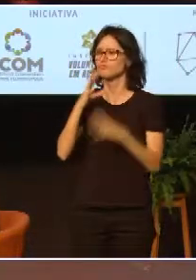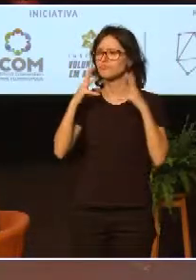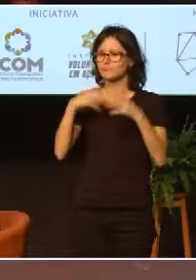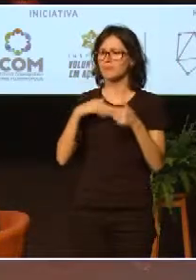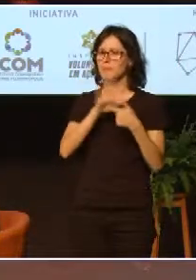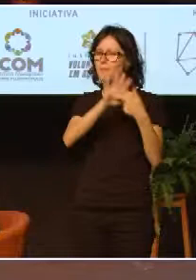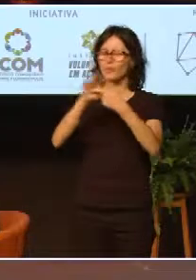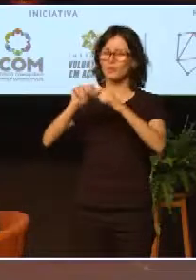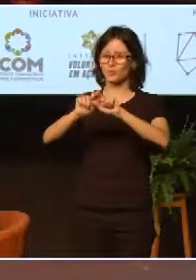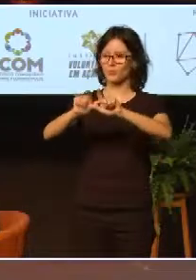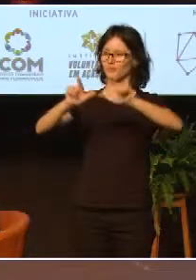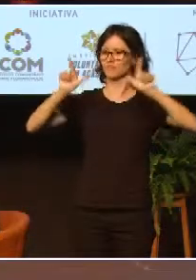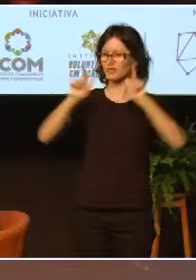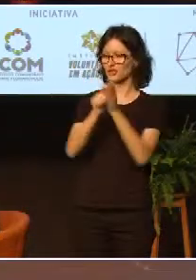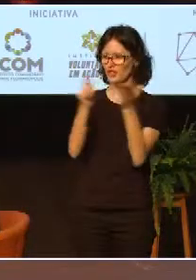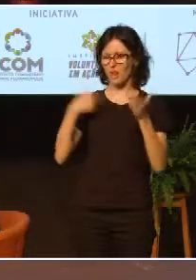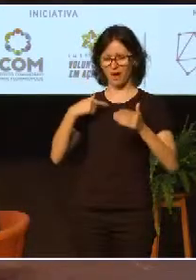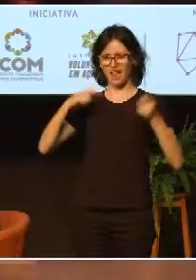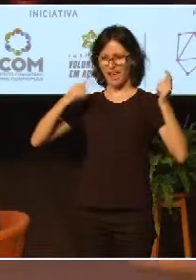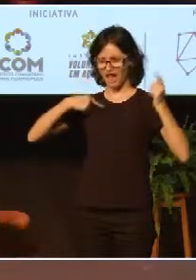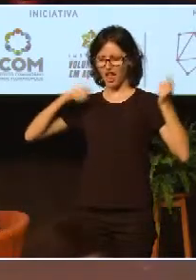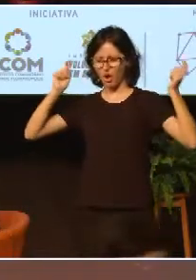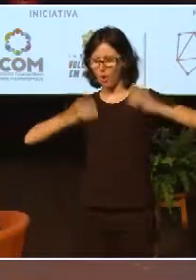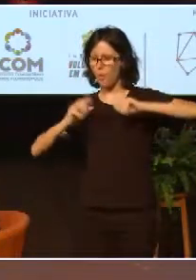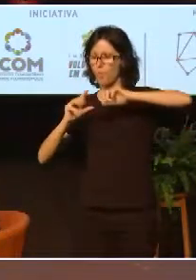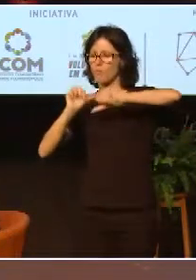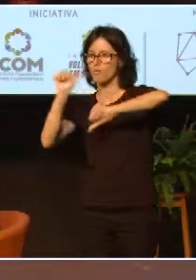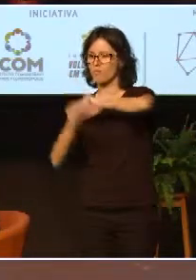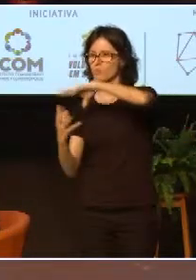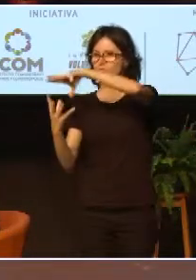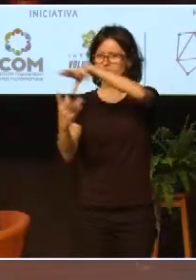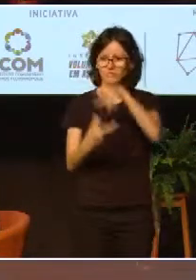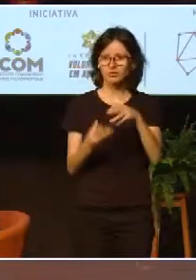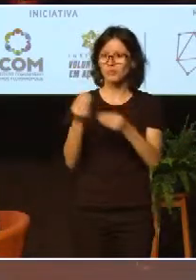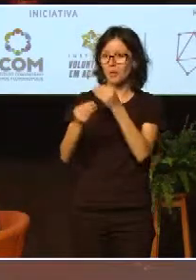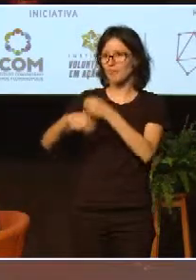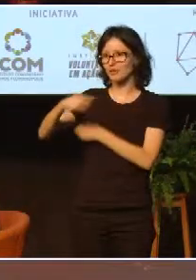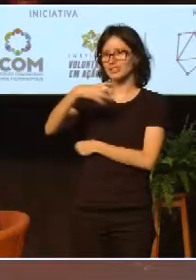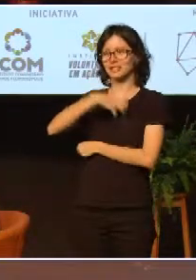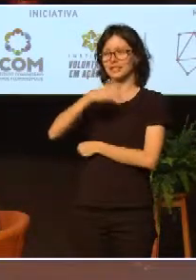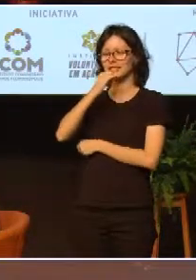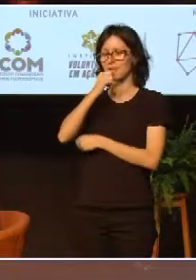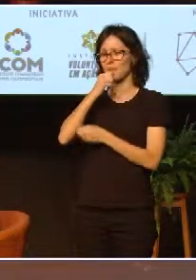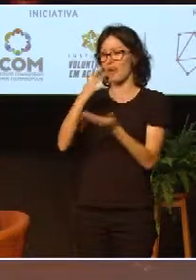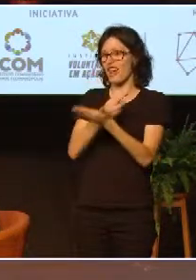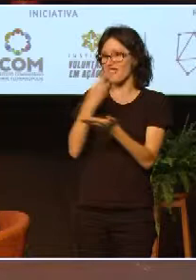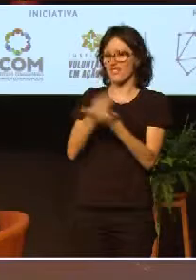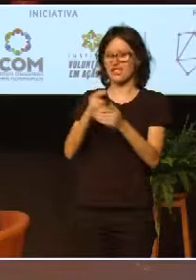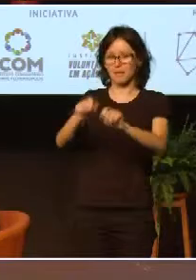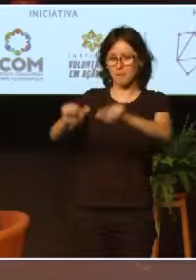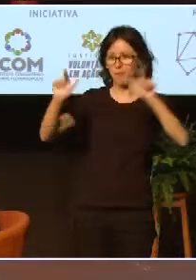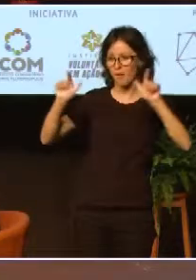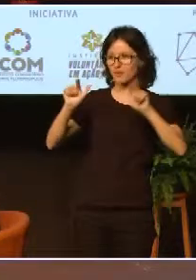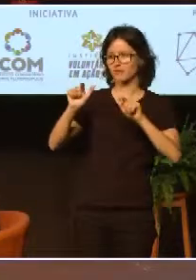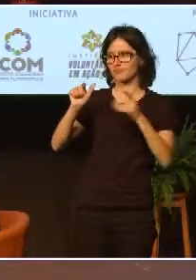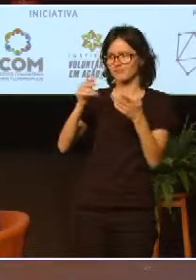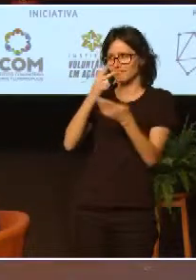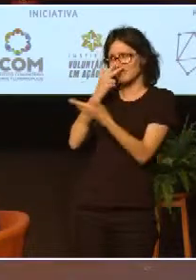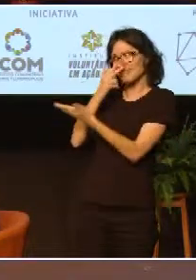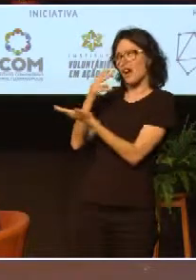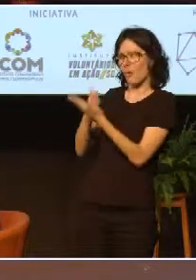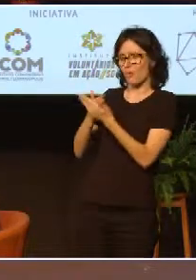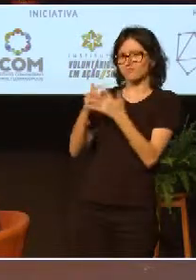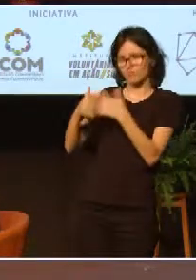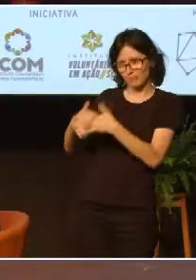porque eu mudo o mundo. Como é que vocês lidam com isso, aparecendo em lista das mulheres mais incríveis do mundo? Cara, é uma linha muito tênue,